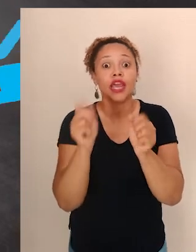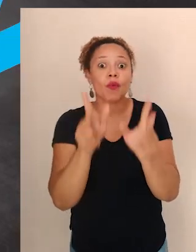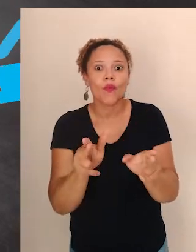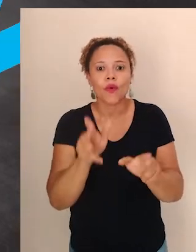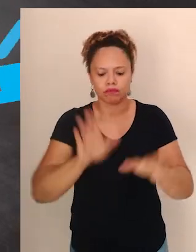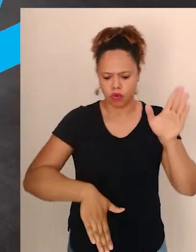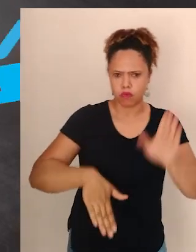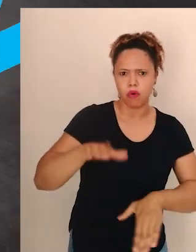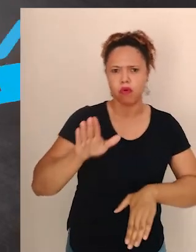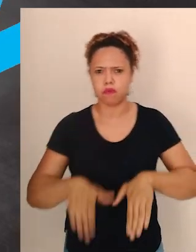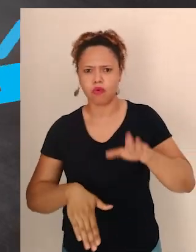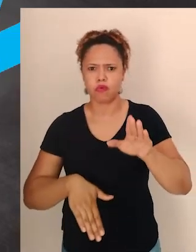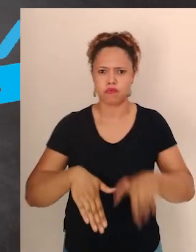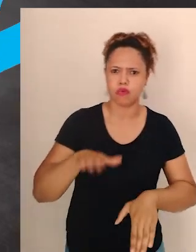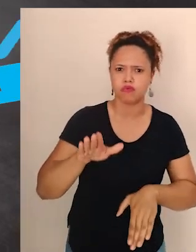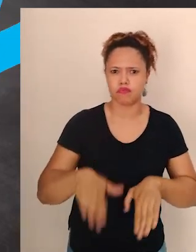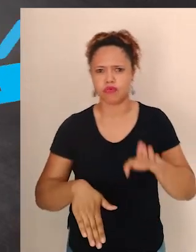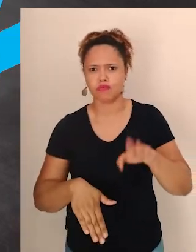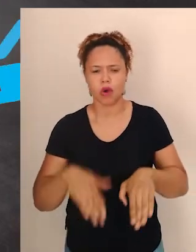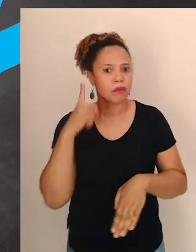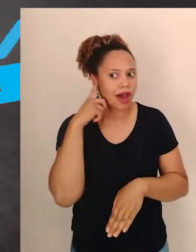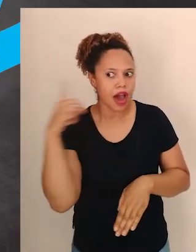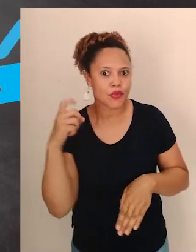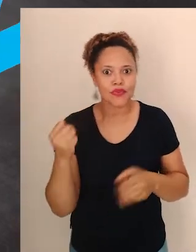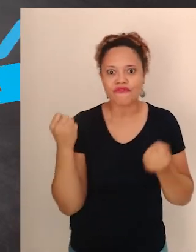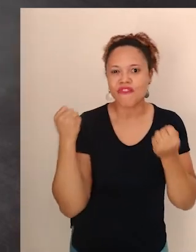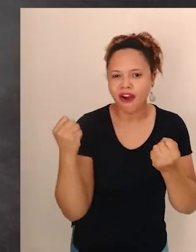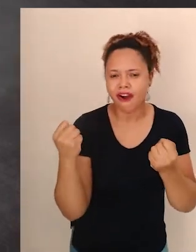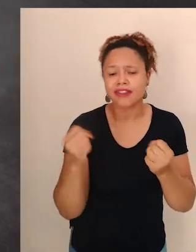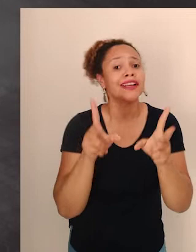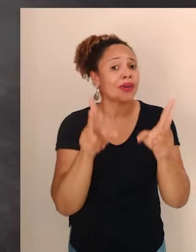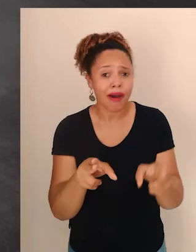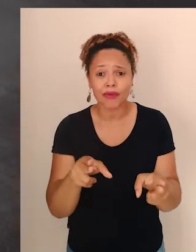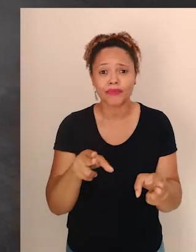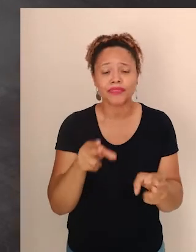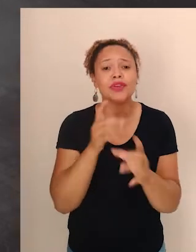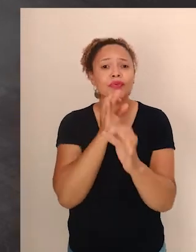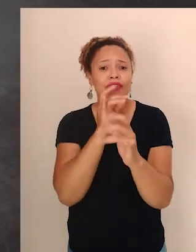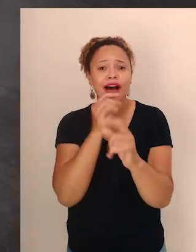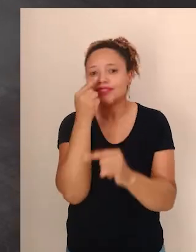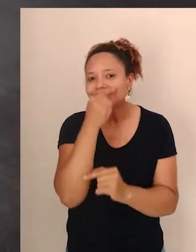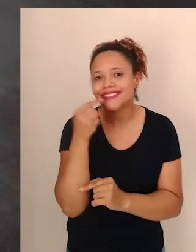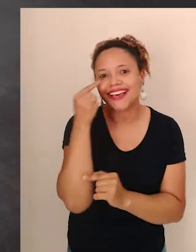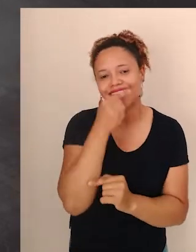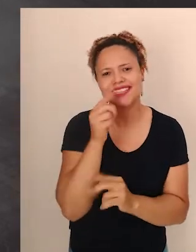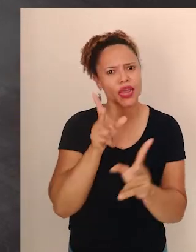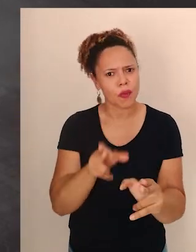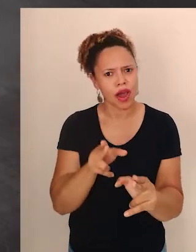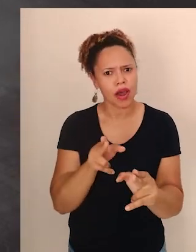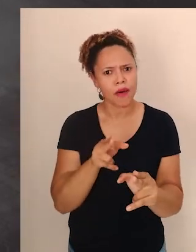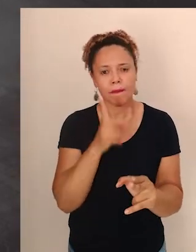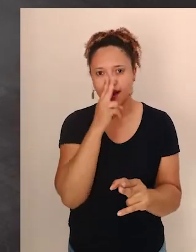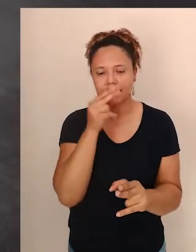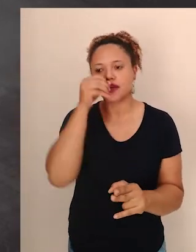bate neles. O tamborzão faz um som bem mais grave, né? Na flauta de nariz acontece a mesma coisa. É como se fosse fazer